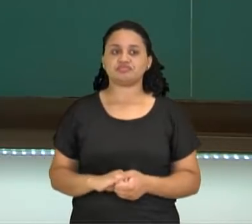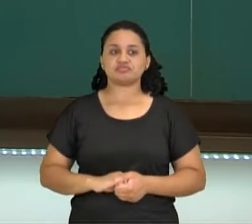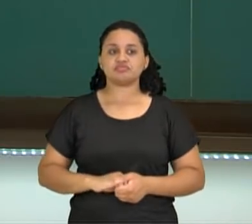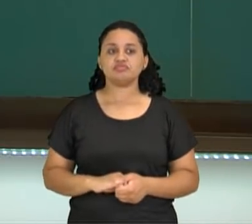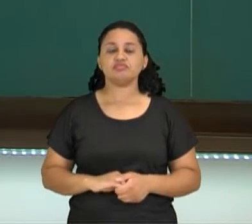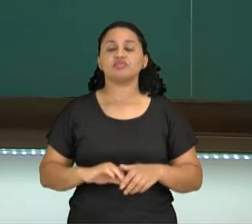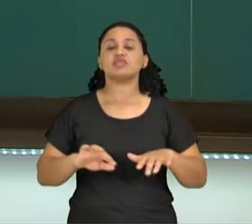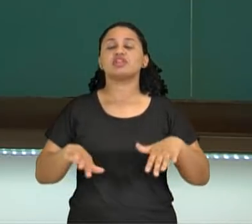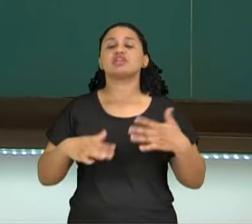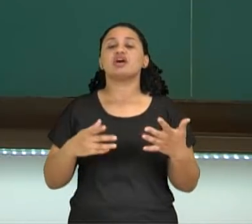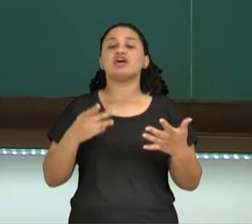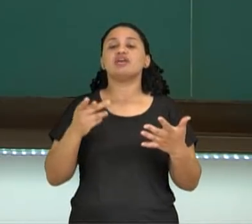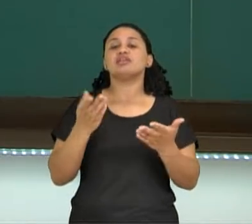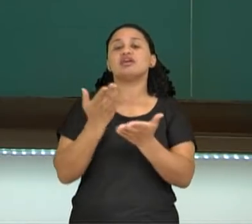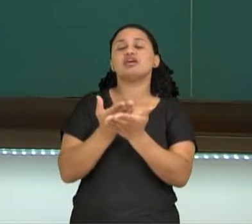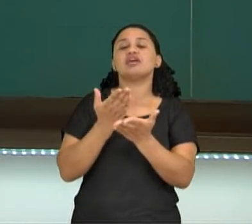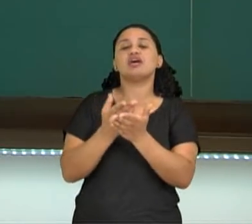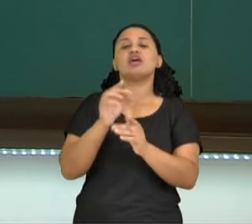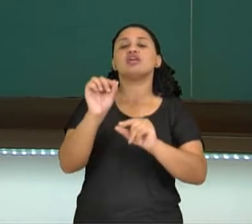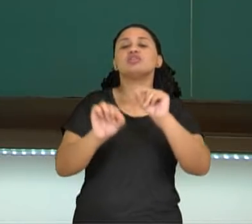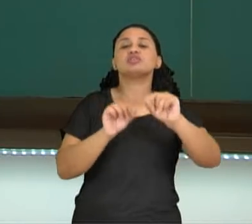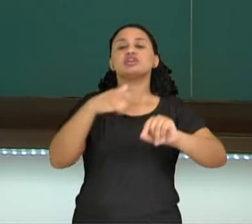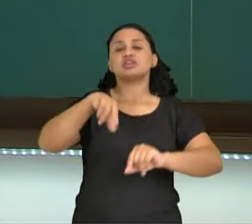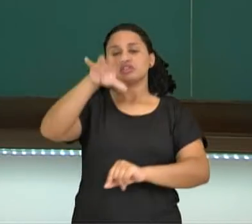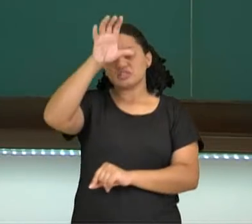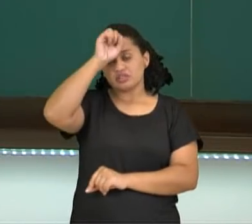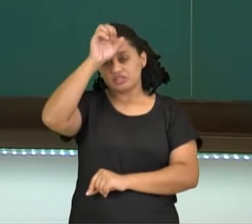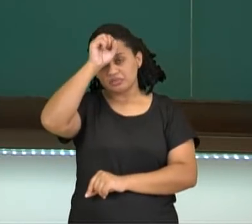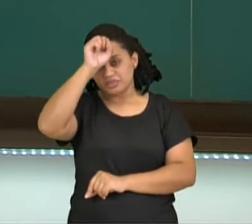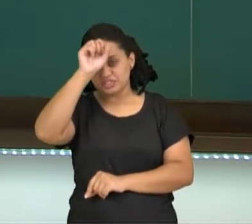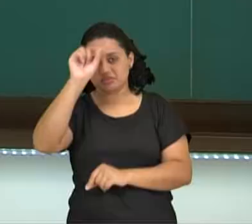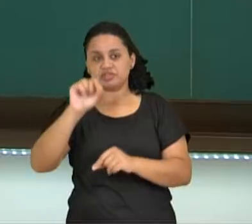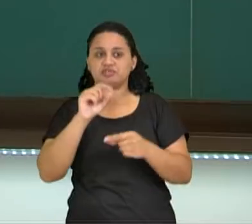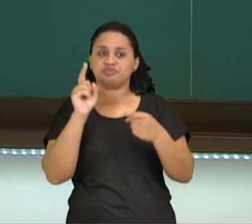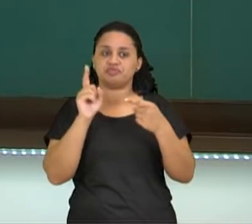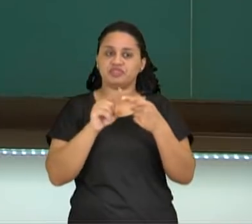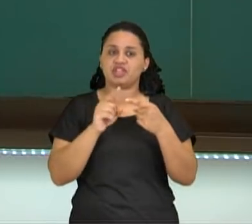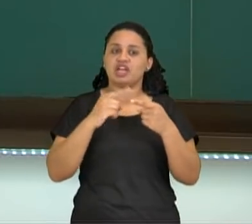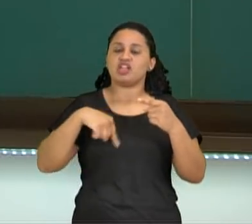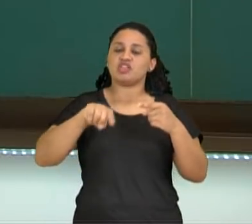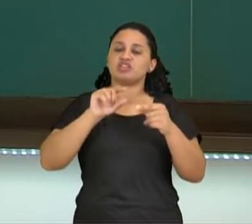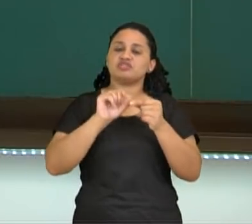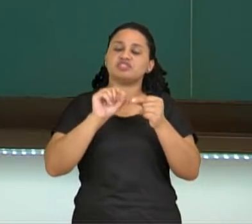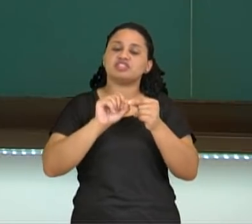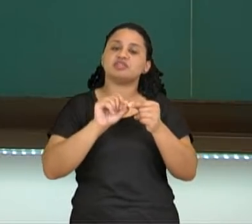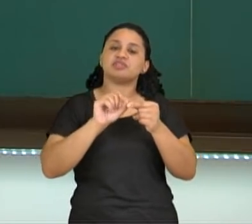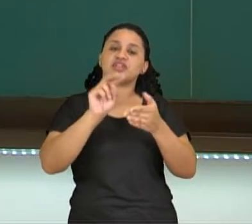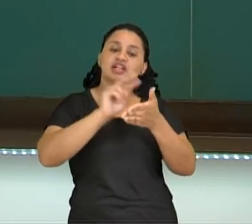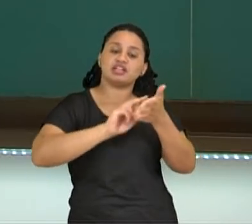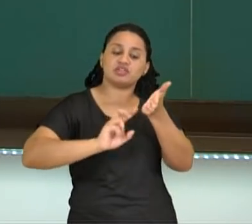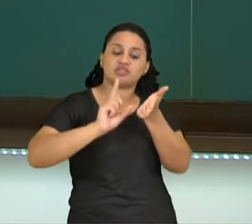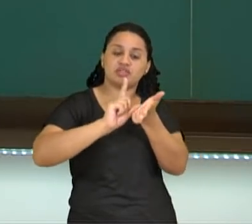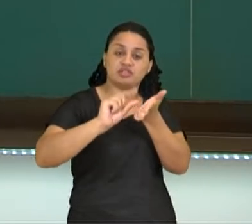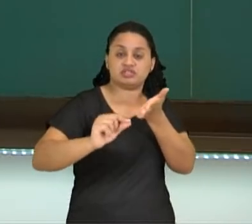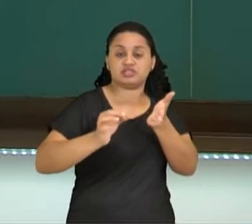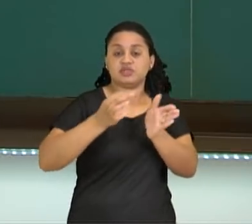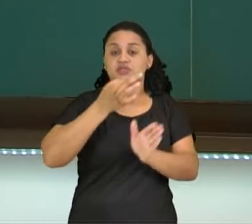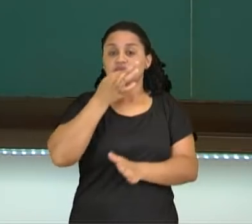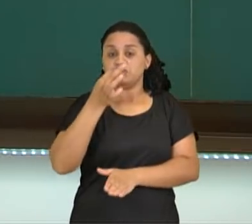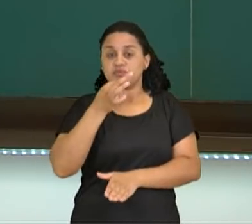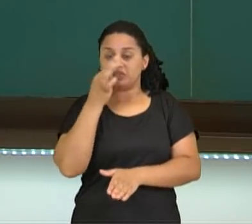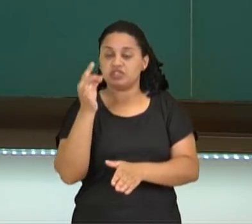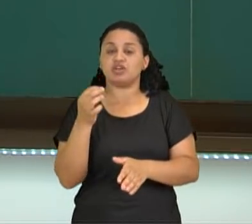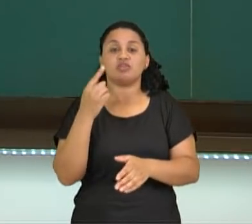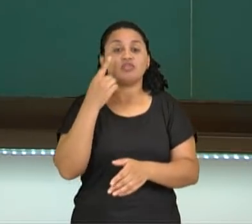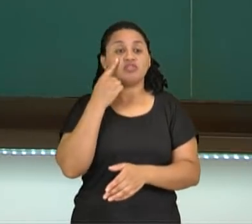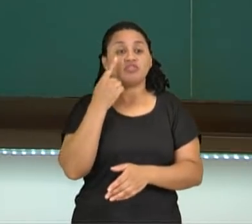Tá? O que aprendemos nesta aula, pessoal? Aprendemos que realizamos a leitura de um artigo de opinião,